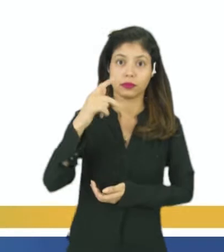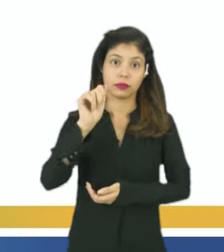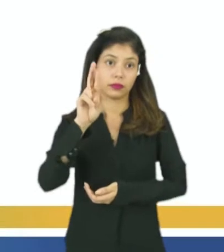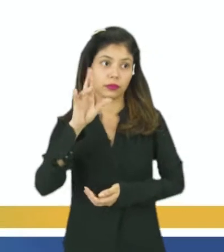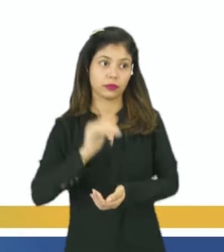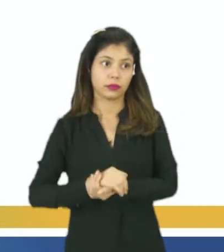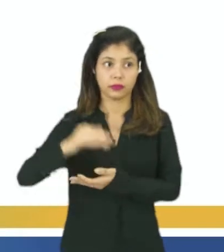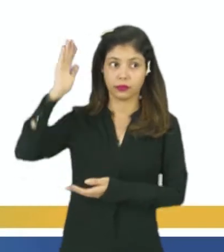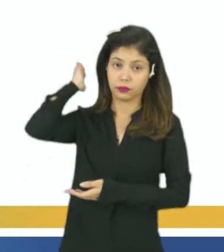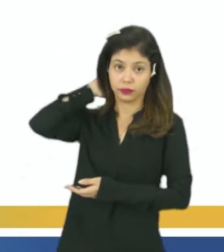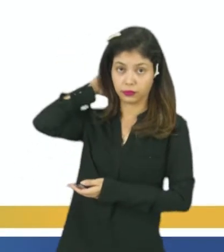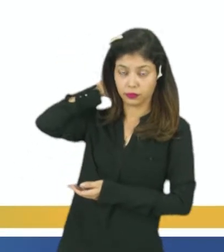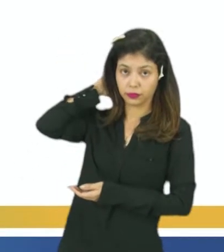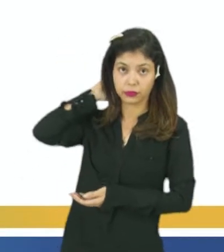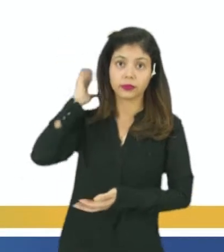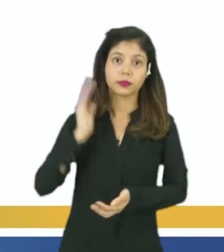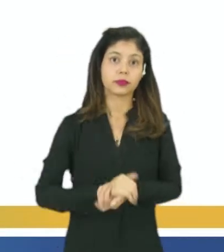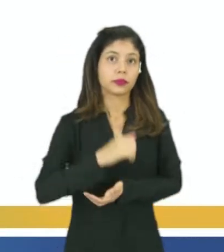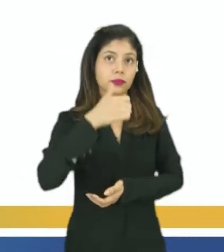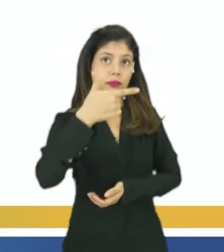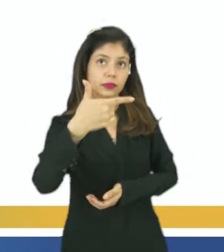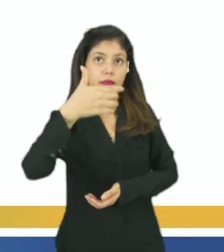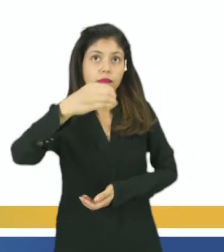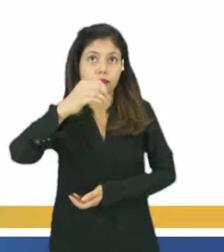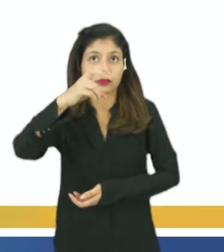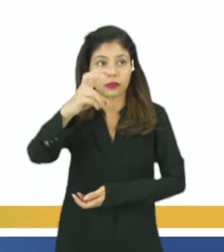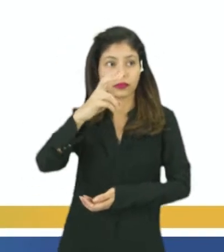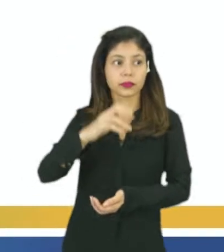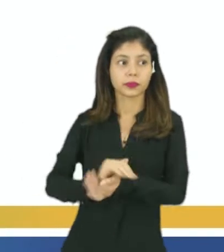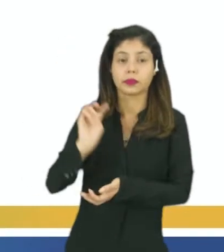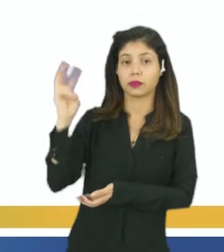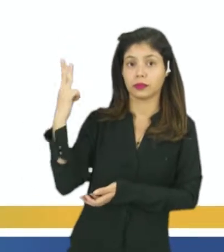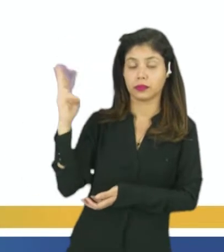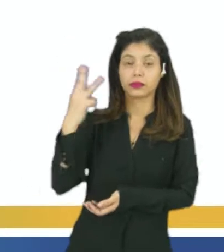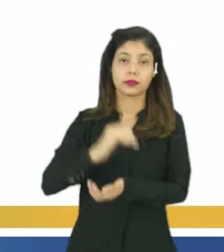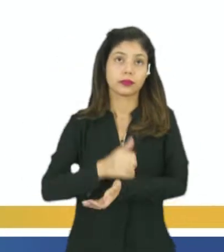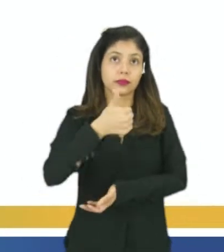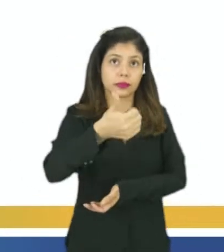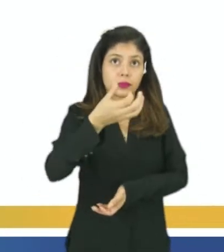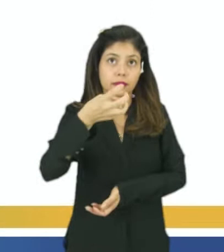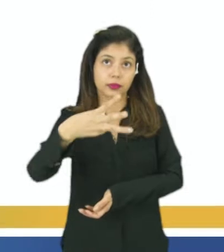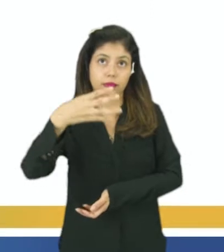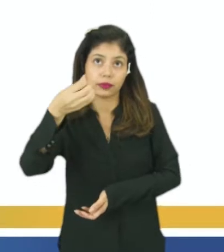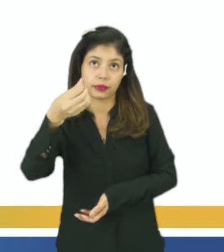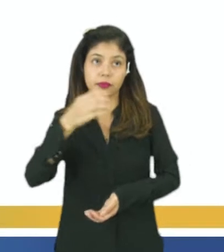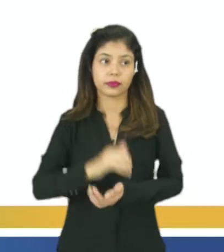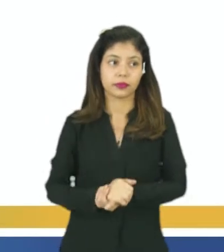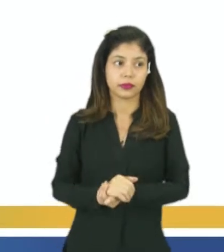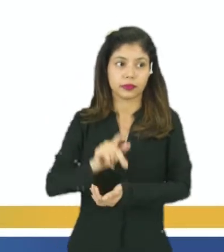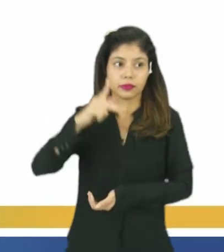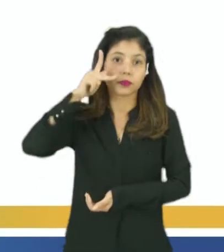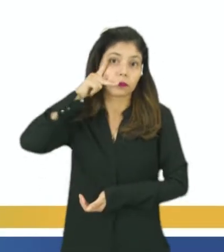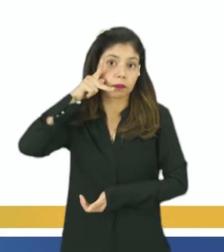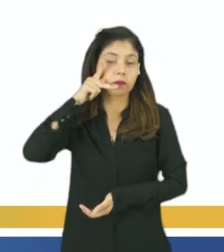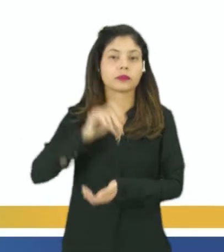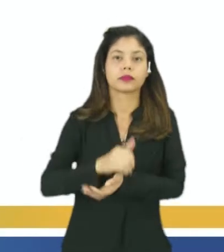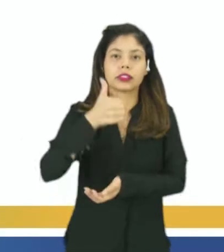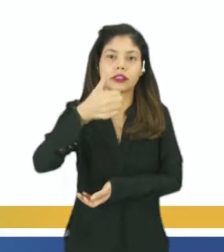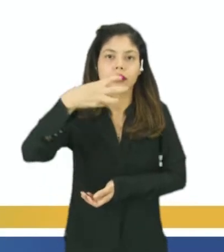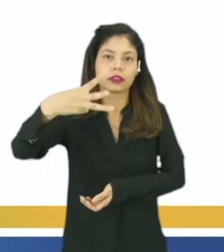ter 245 comunidades, Maranhão 653, Pernambuco